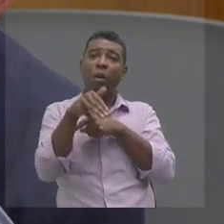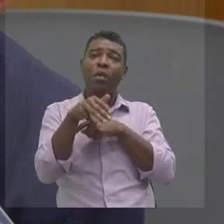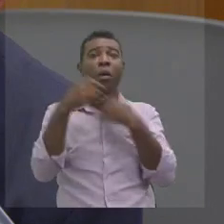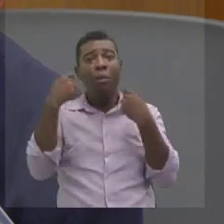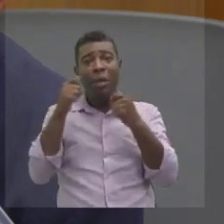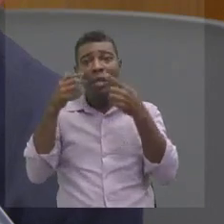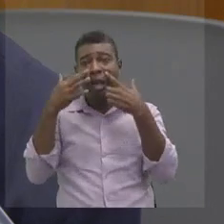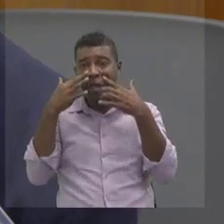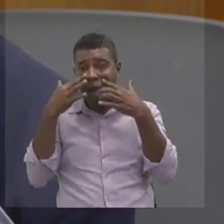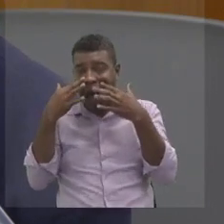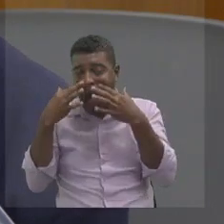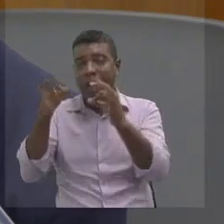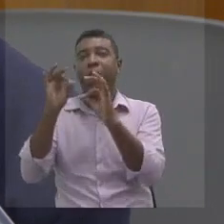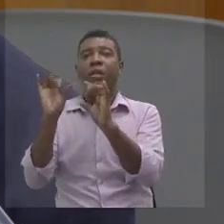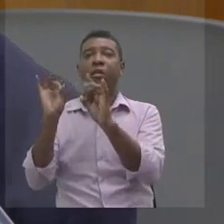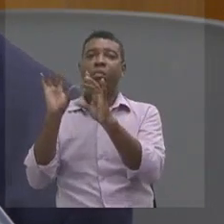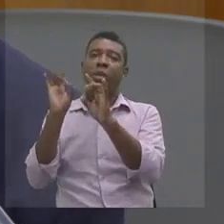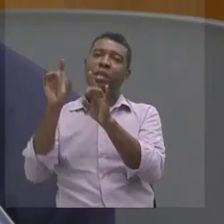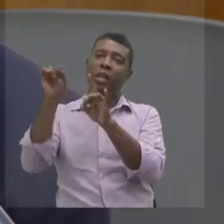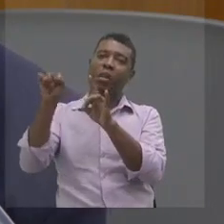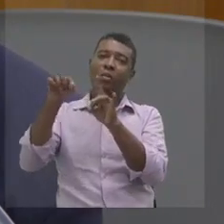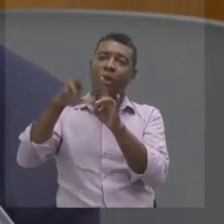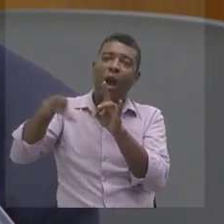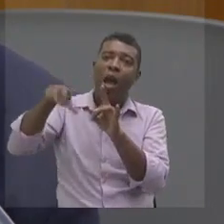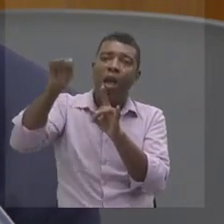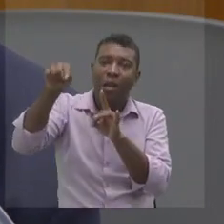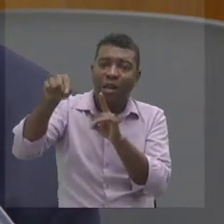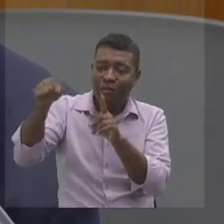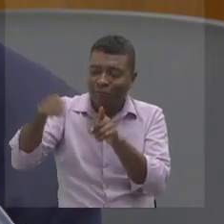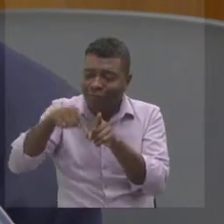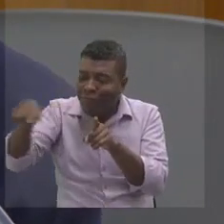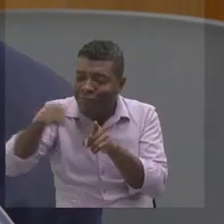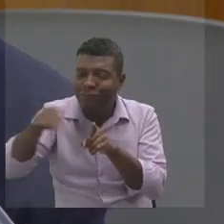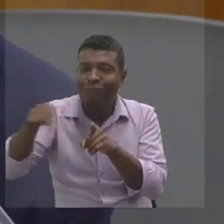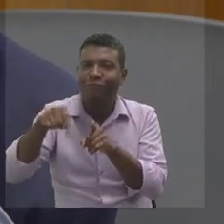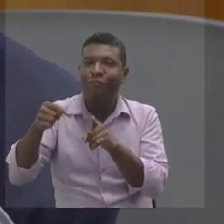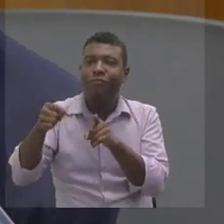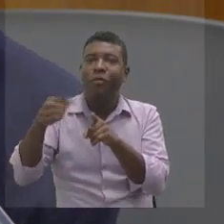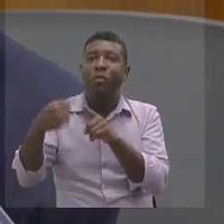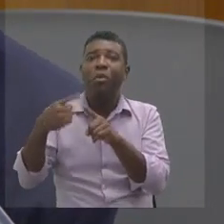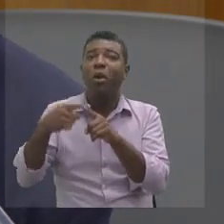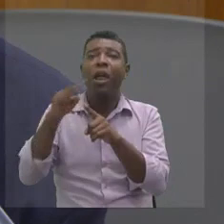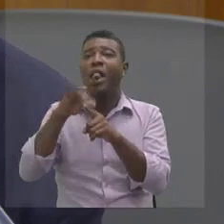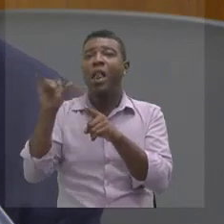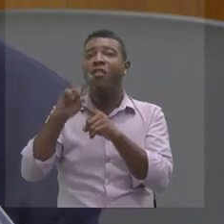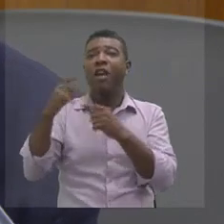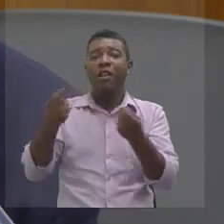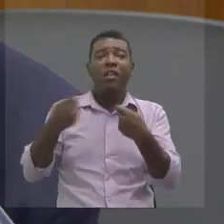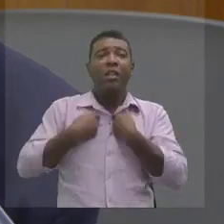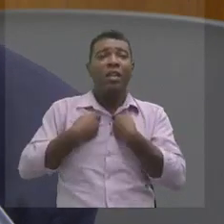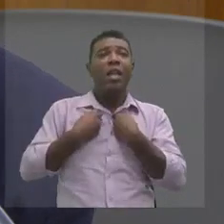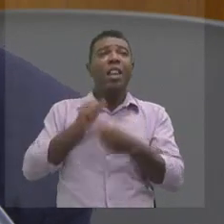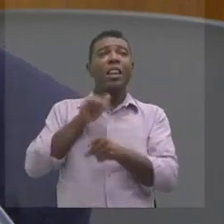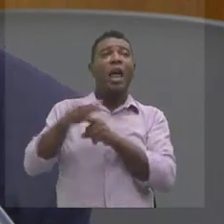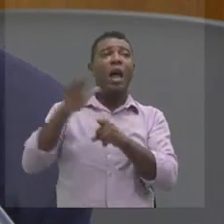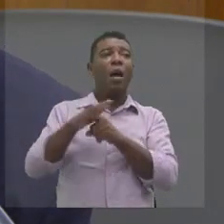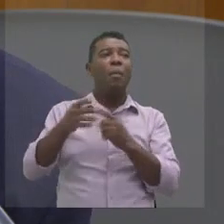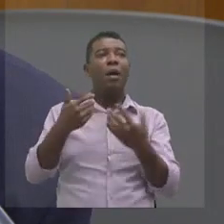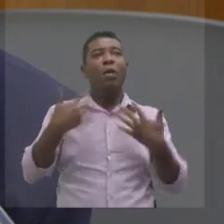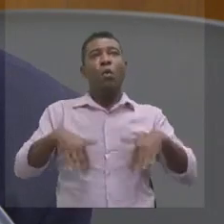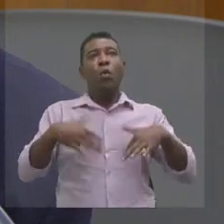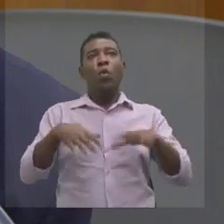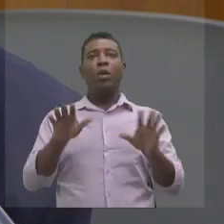nesse ponto específico porque com certeza não vai gerar uma grande demanda e